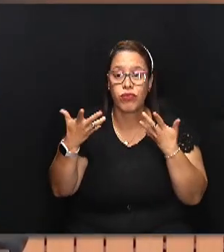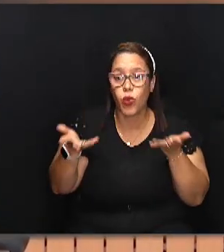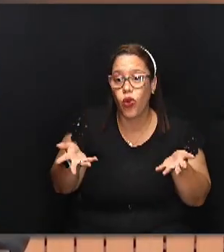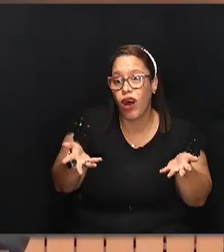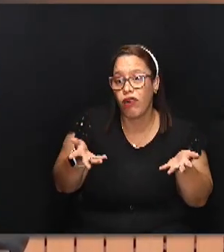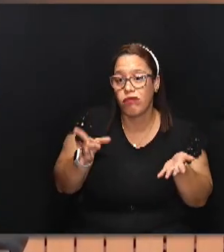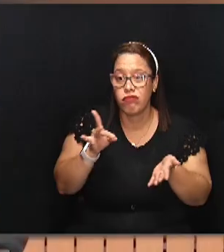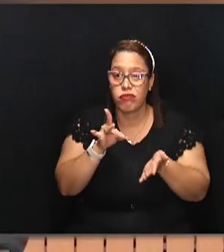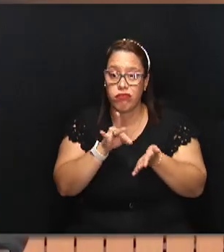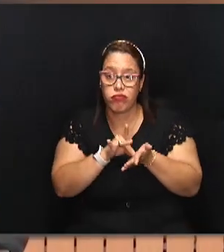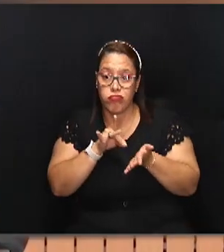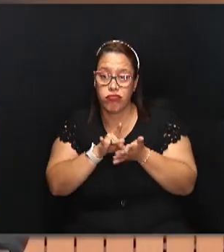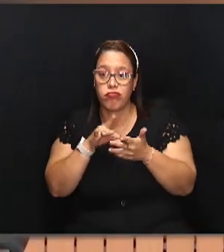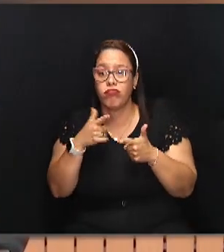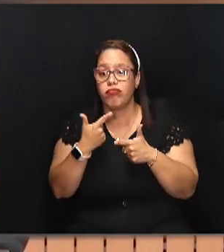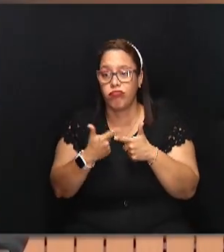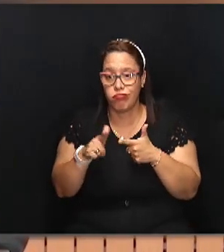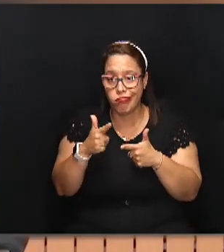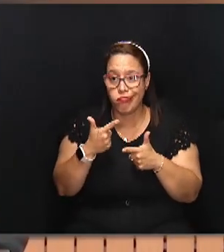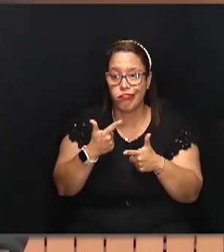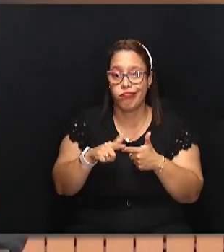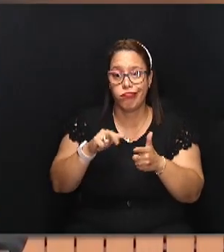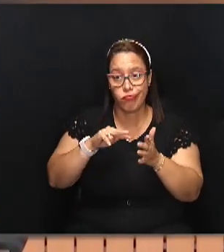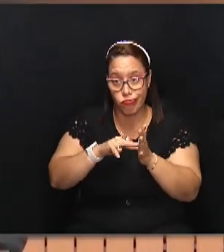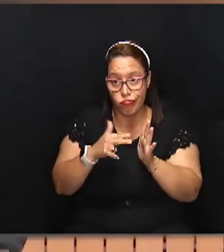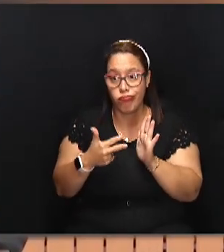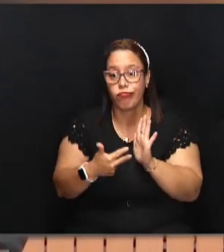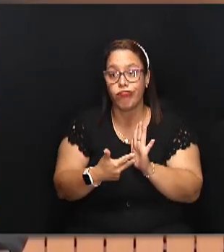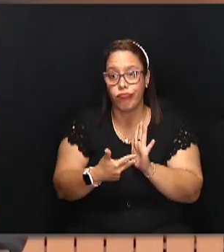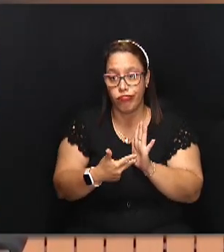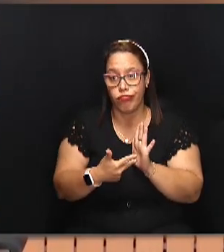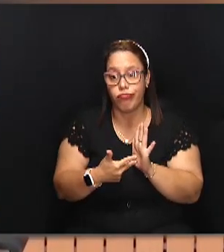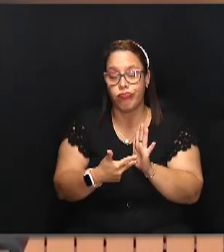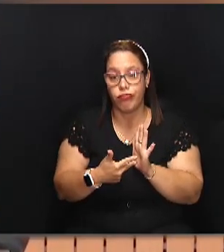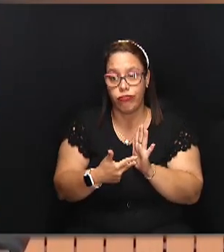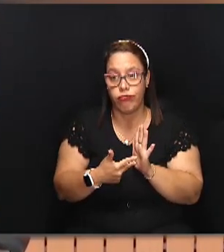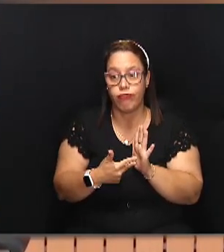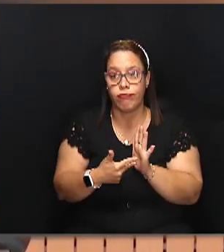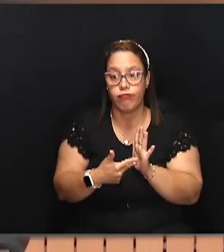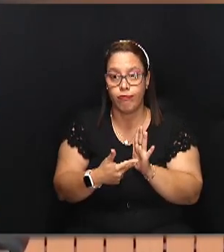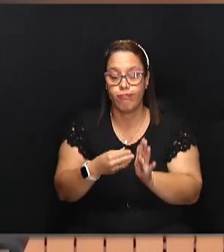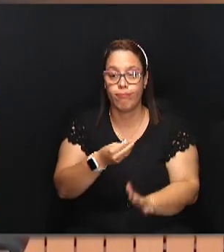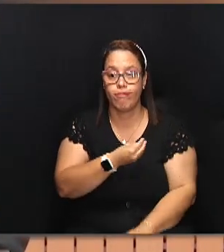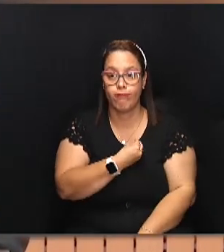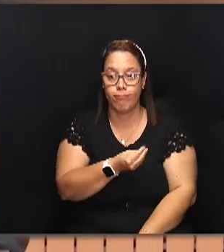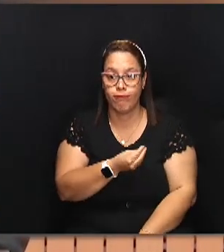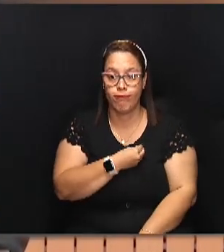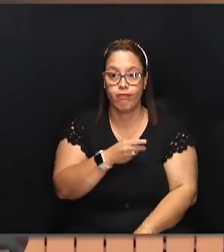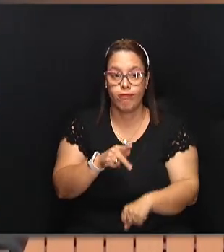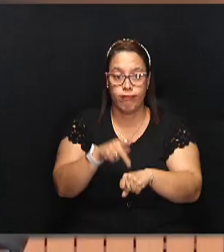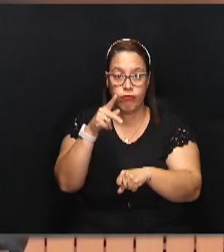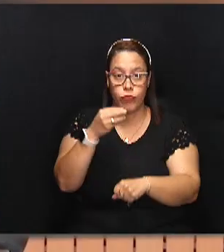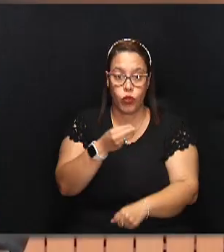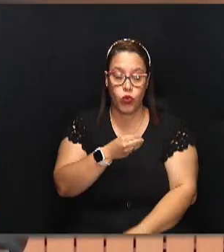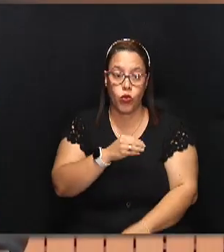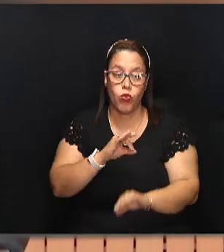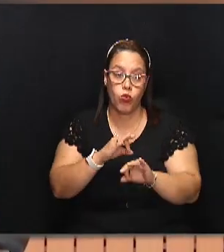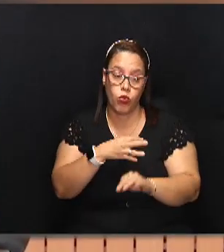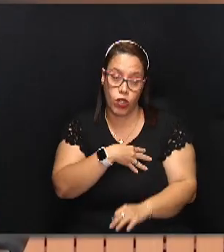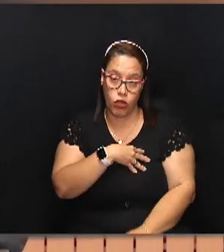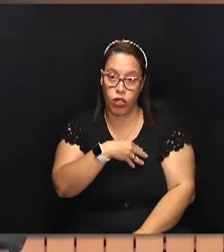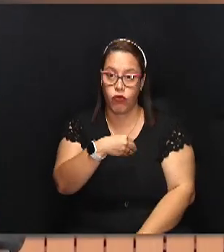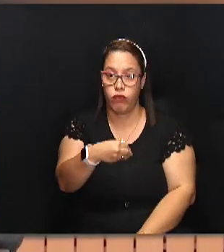certamente trará problemas significativos, né, para a vida posterior dos seus filhos. Então,